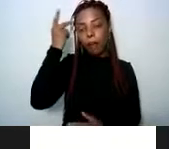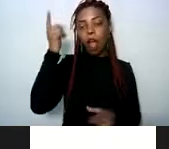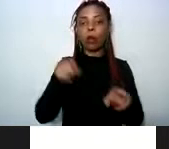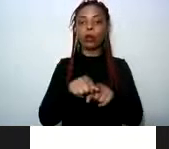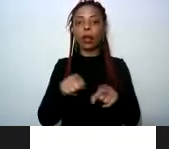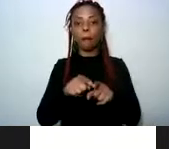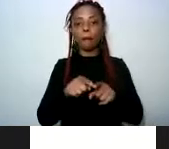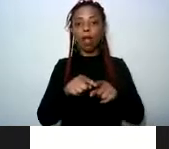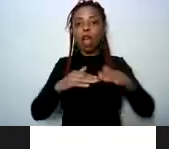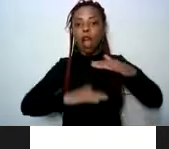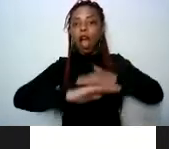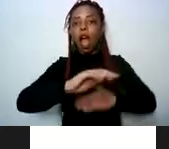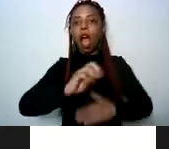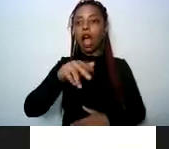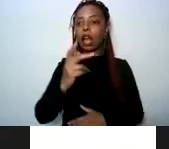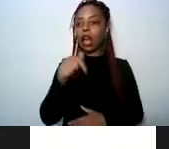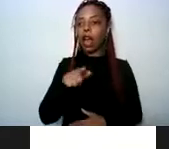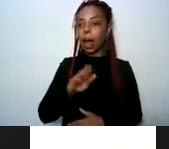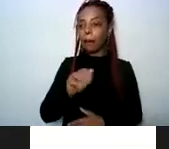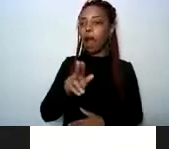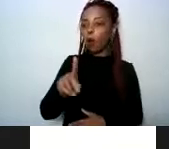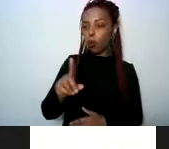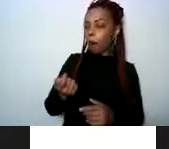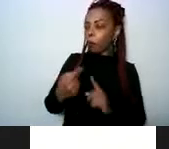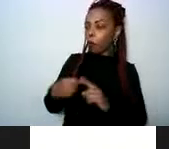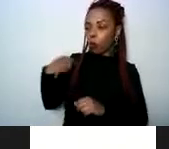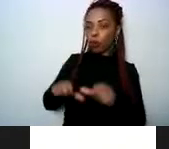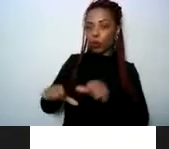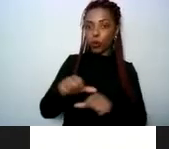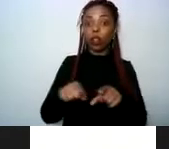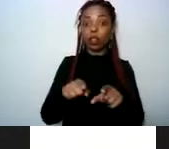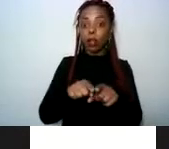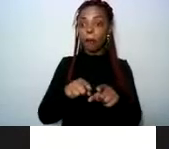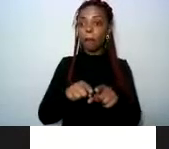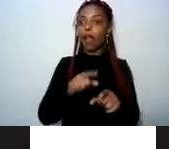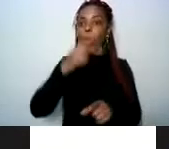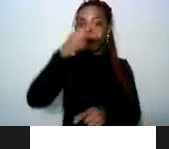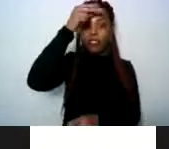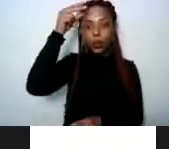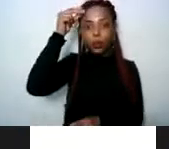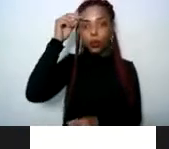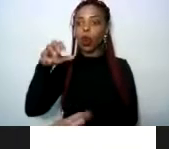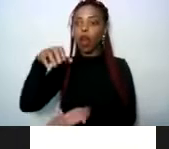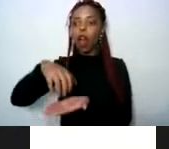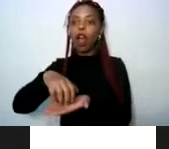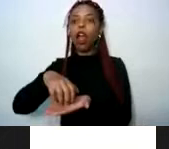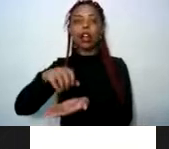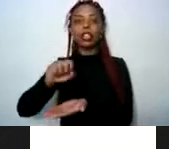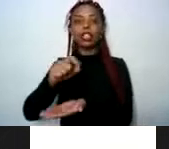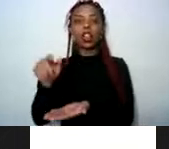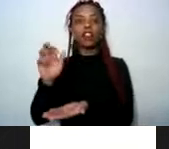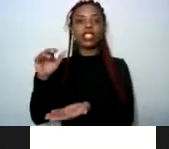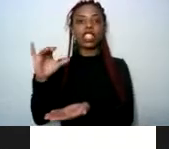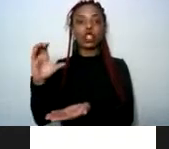uma modificação, a sede da Prefeitura, o Largo de São Francisco, então, edifício Itália,